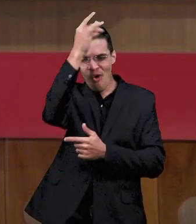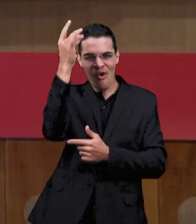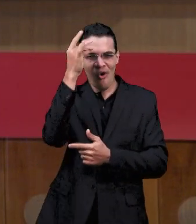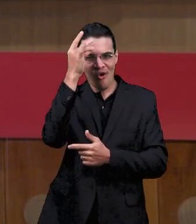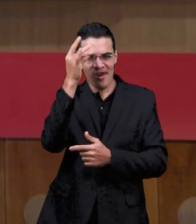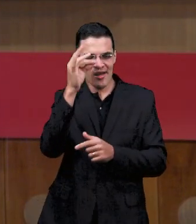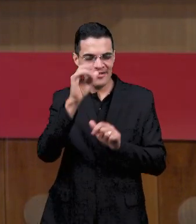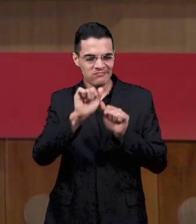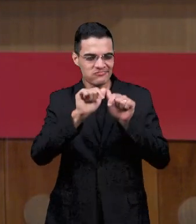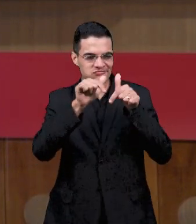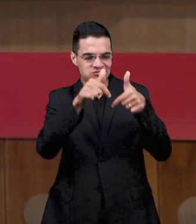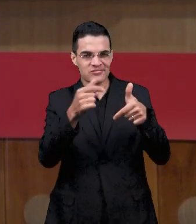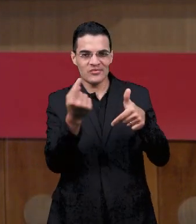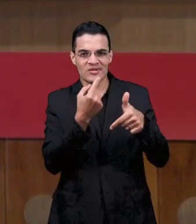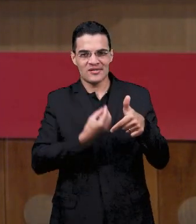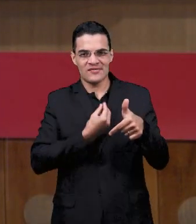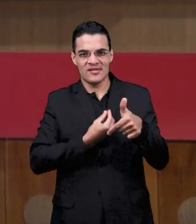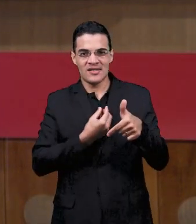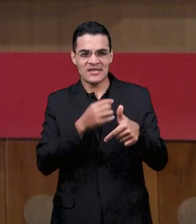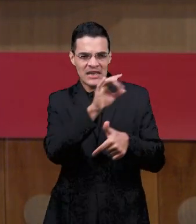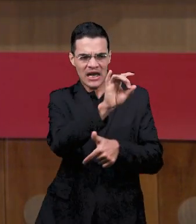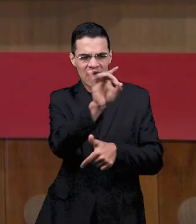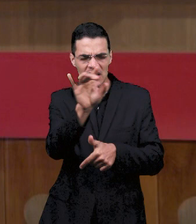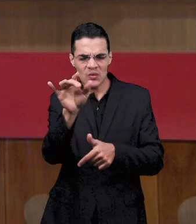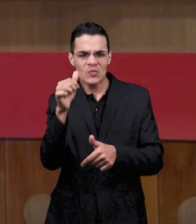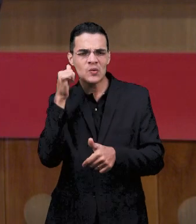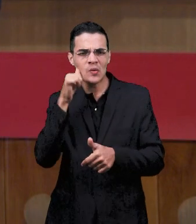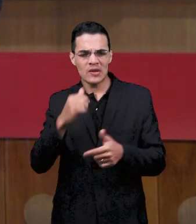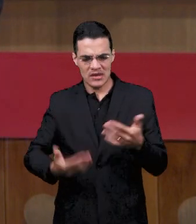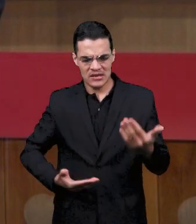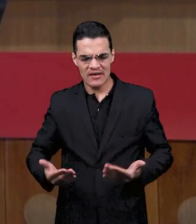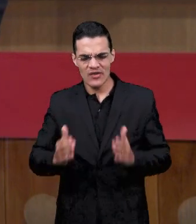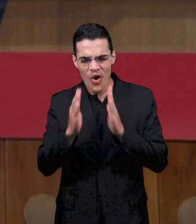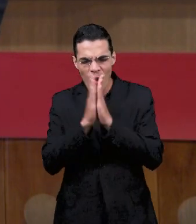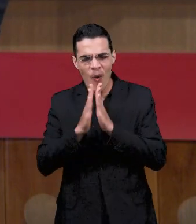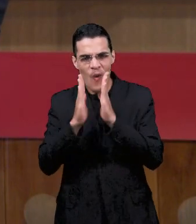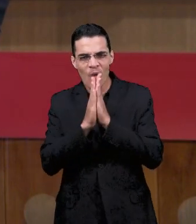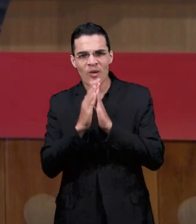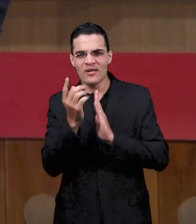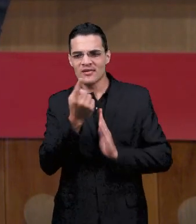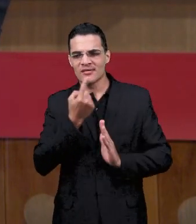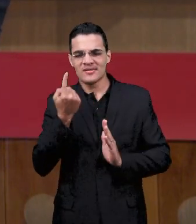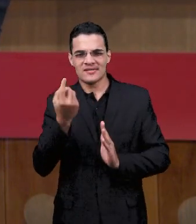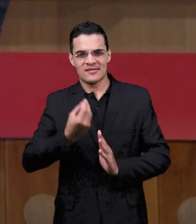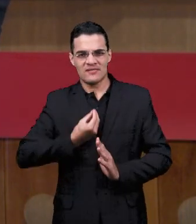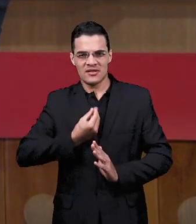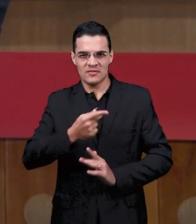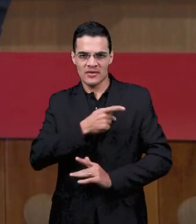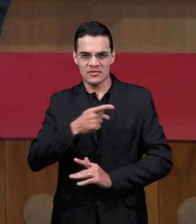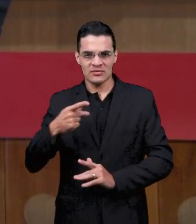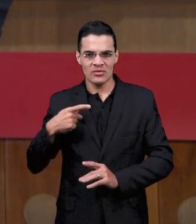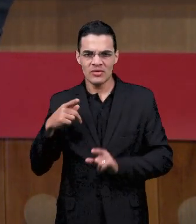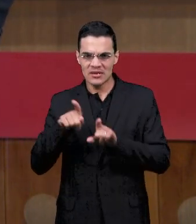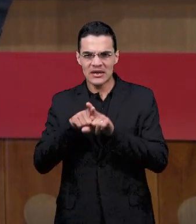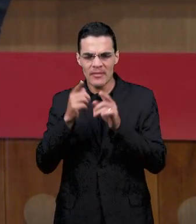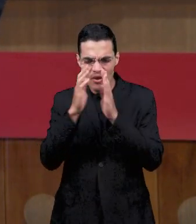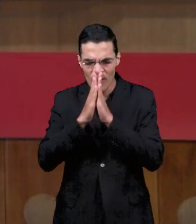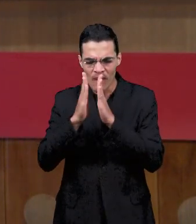que ora pelos seus pastores, que intercedem pelos seminários. E assim como